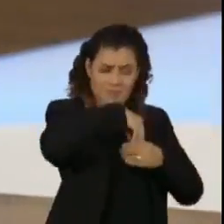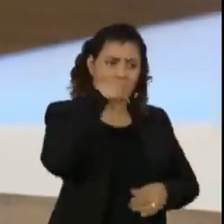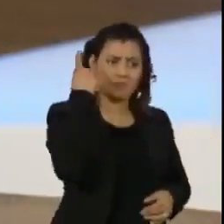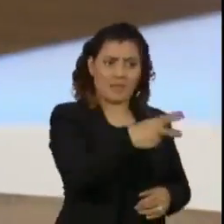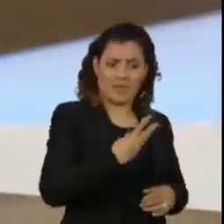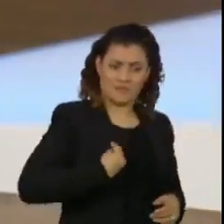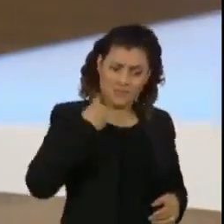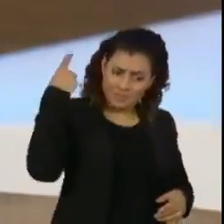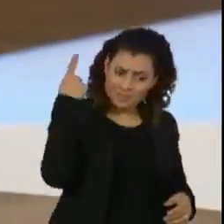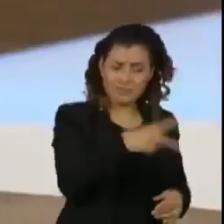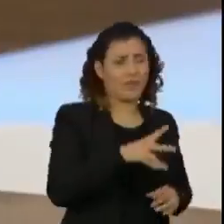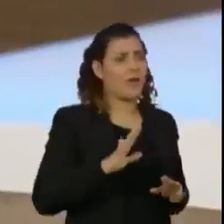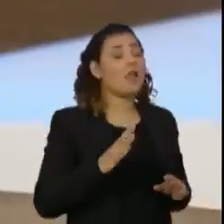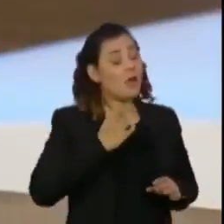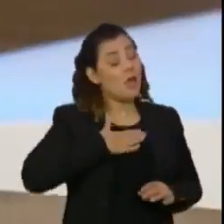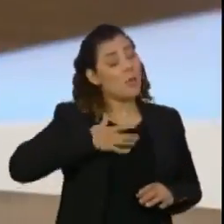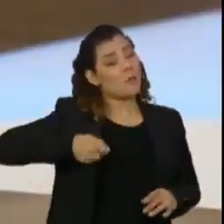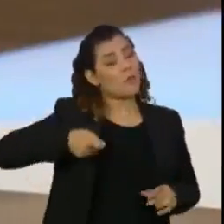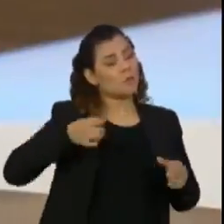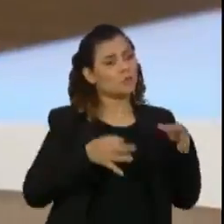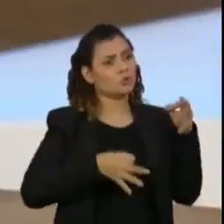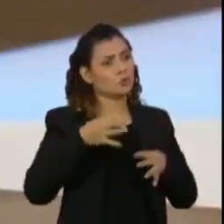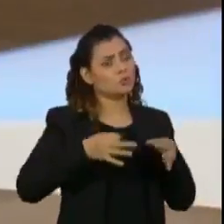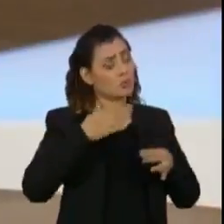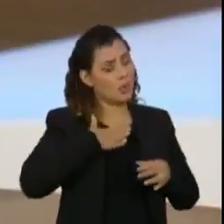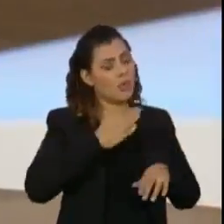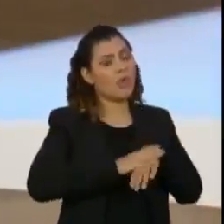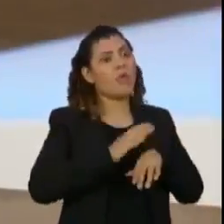é a vida dela. E eu, como promotora de justiça, quando puder, irei proteger.